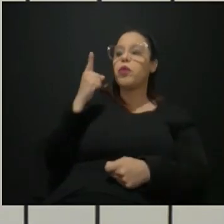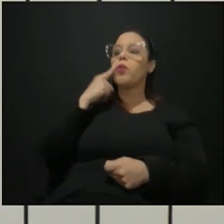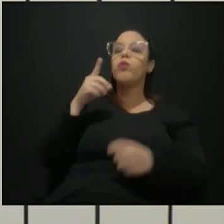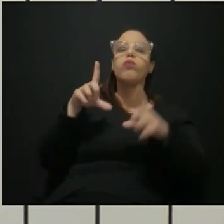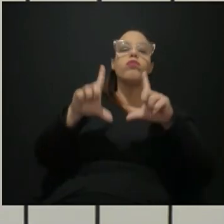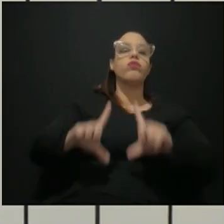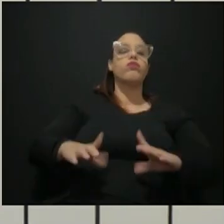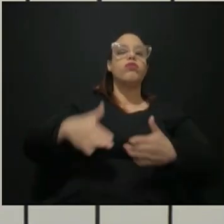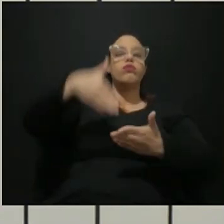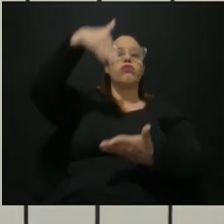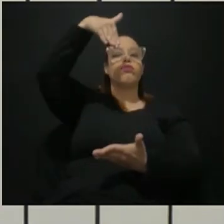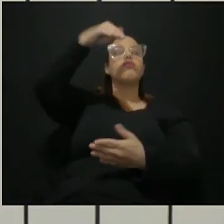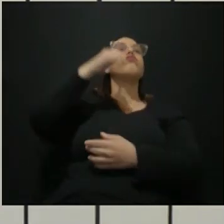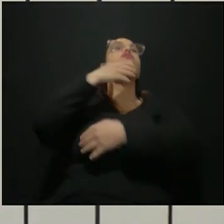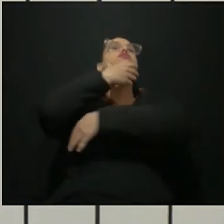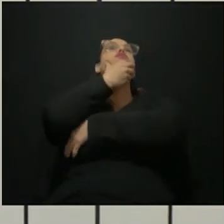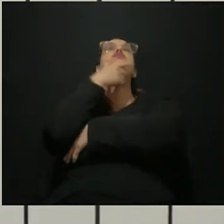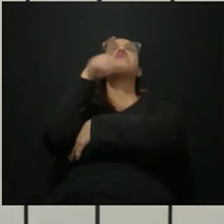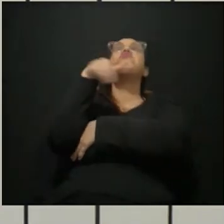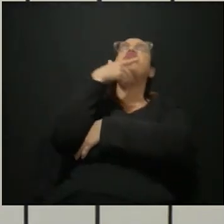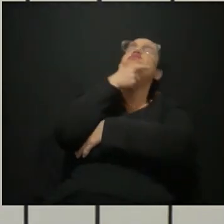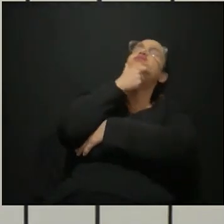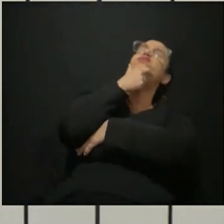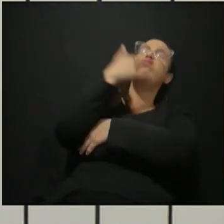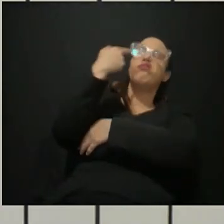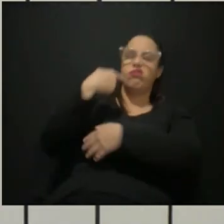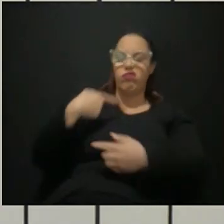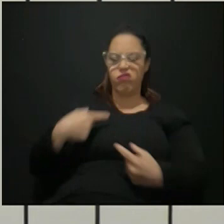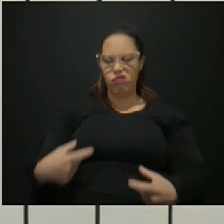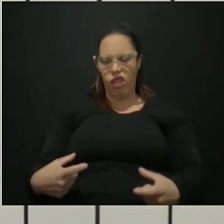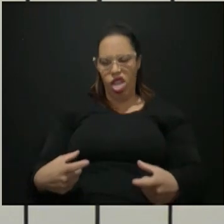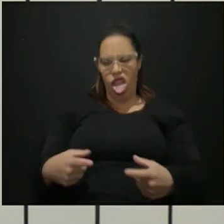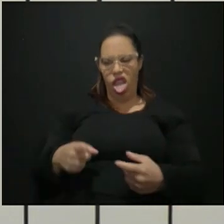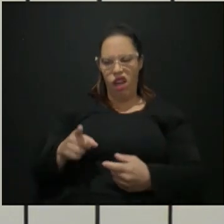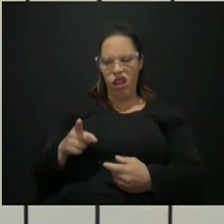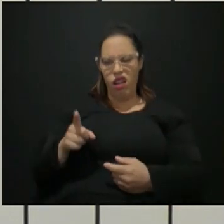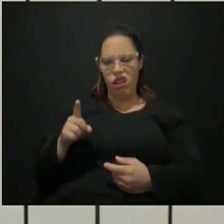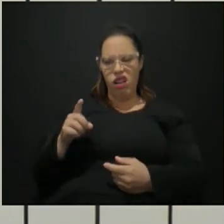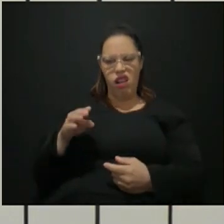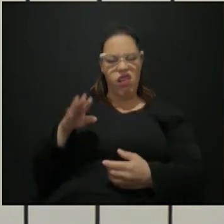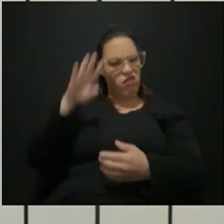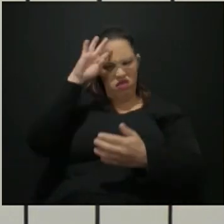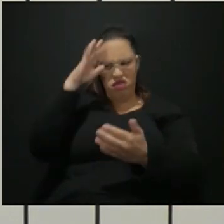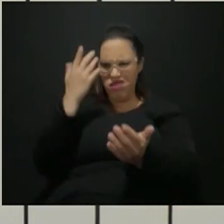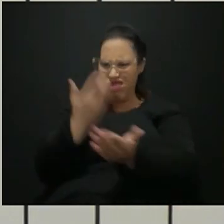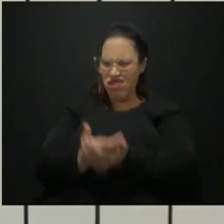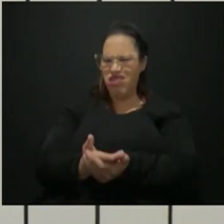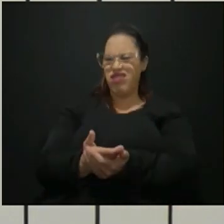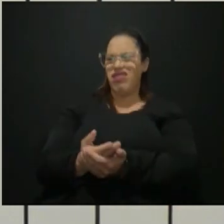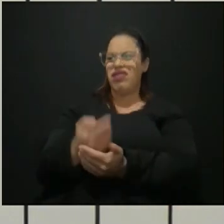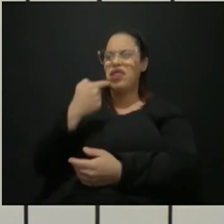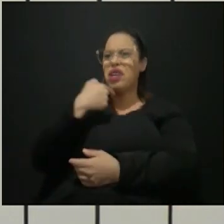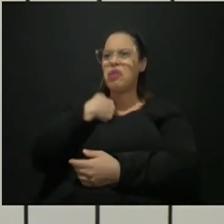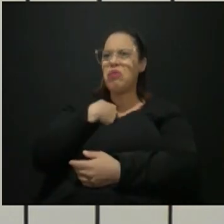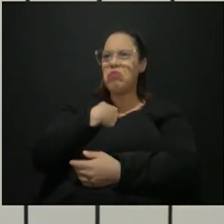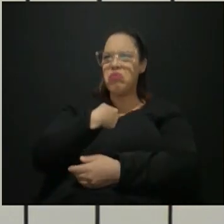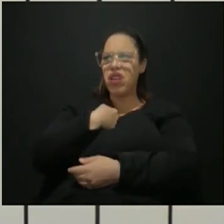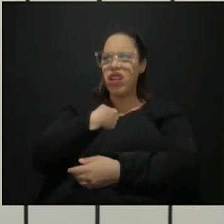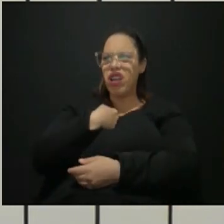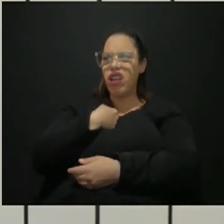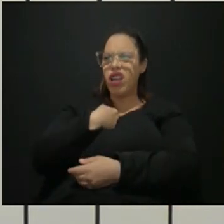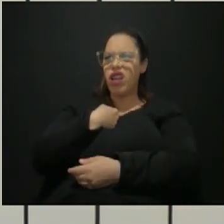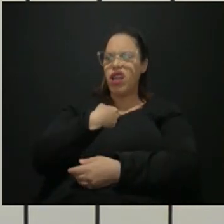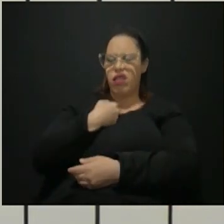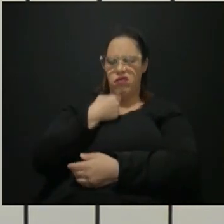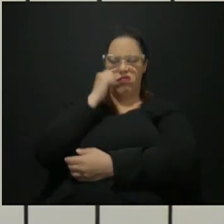aí ela fala, poxa vida, eu não acredito que está acontecendo isso comigo, né? O senhor